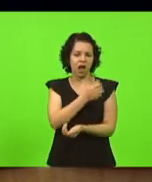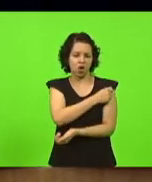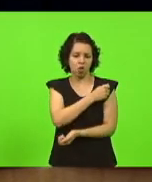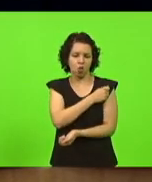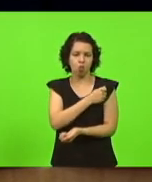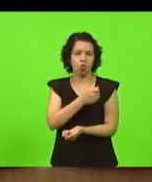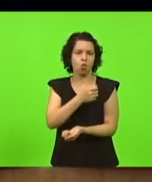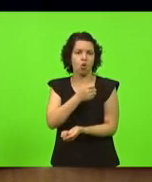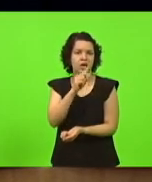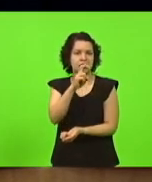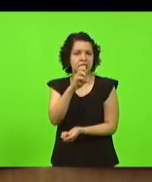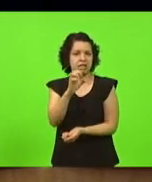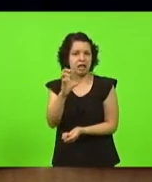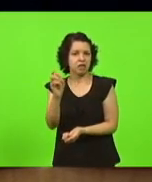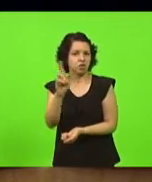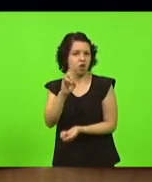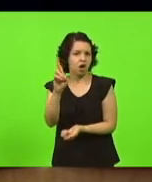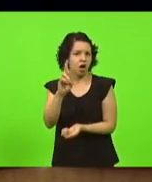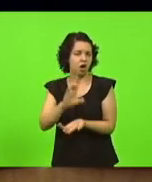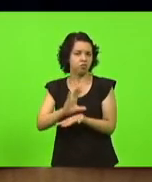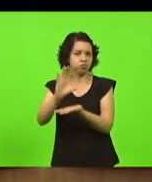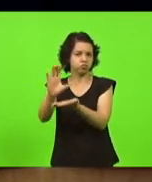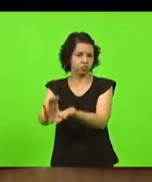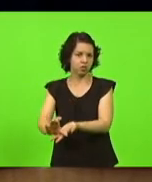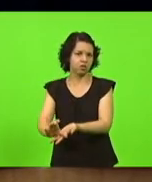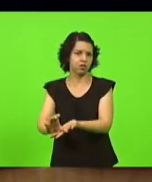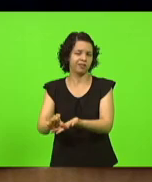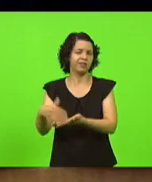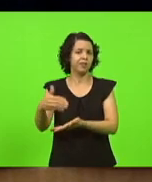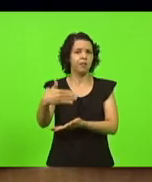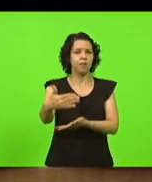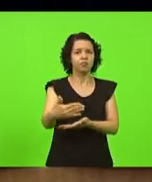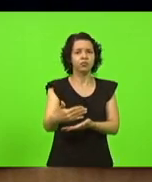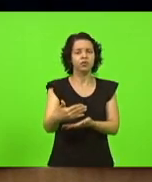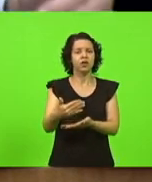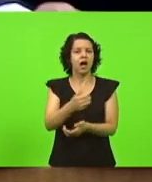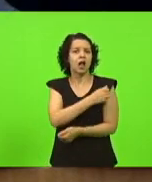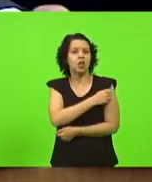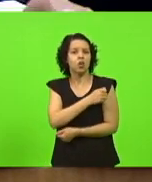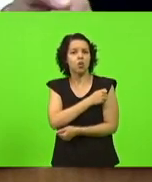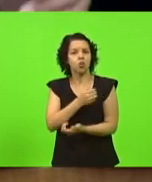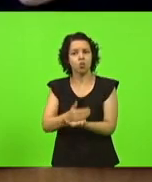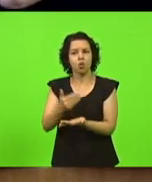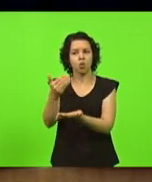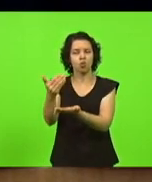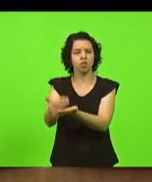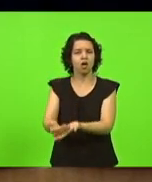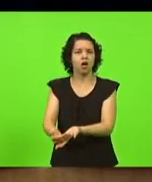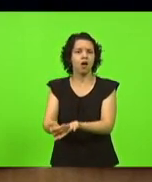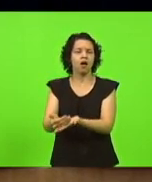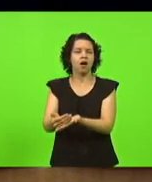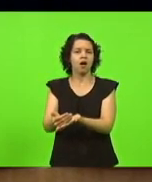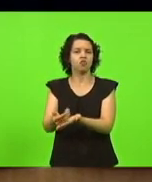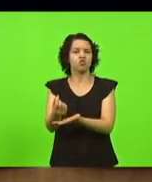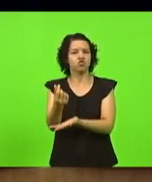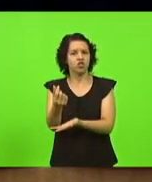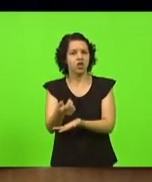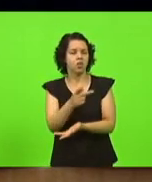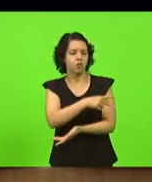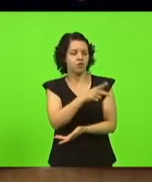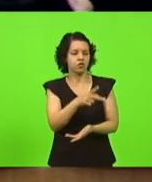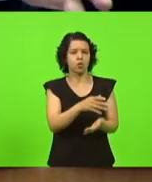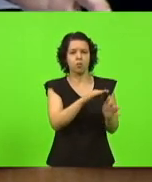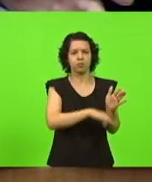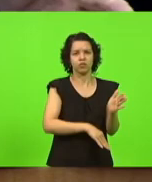para estudante. O estudante vai ganhar mais que professor daqui a pouco. Vão dar R$500 para cada estudante secundarista. Estão fazendo um pacote